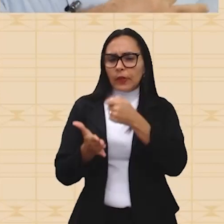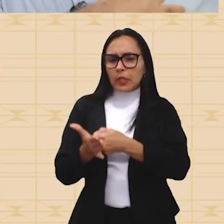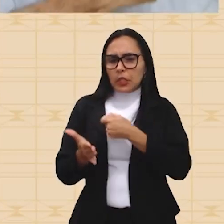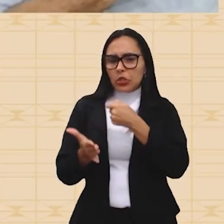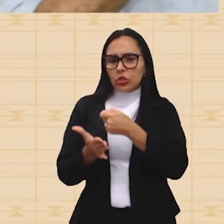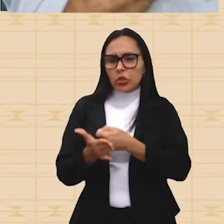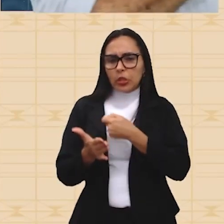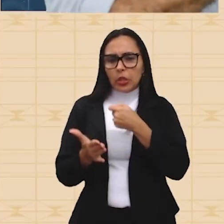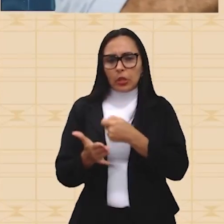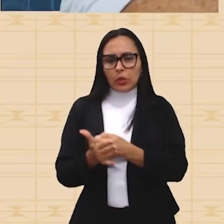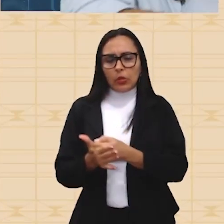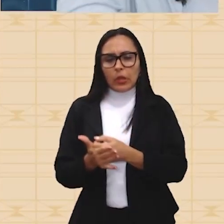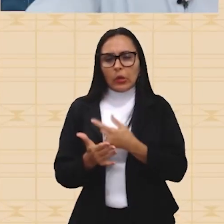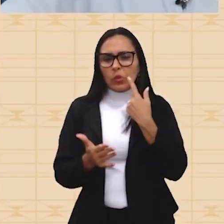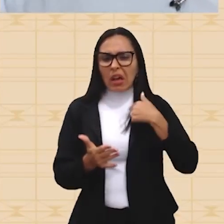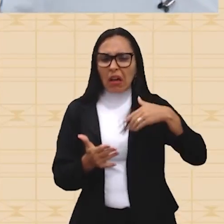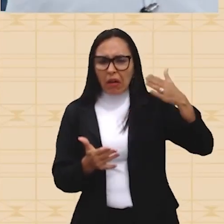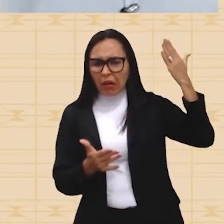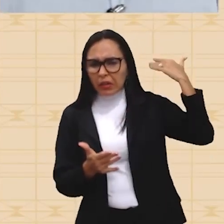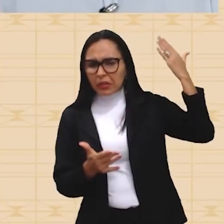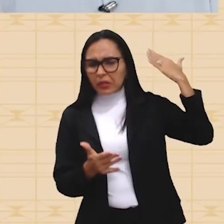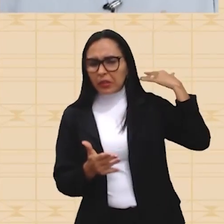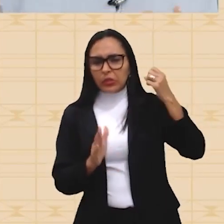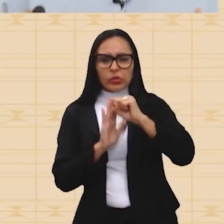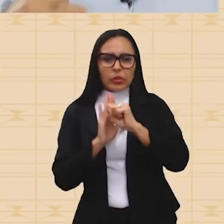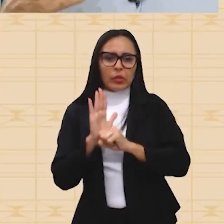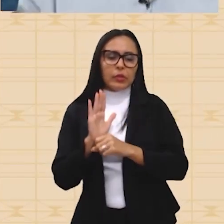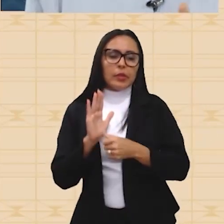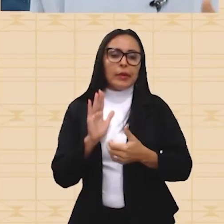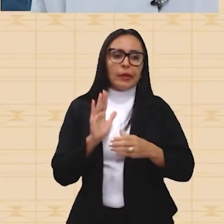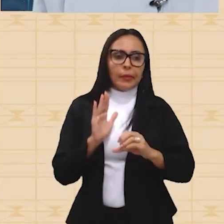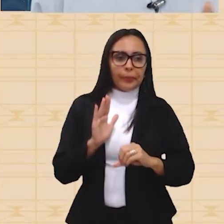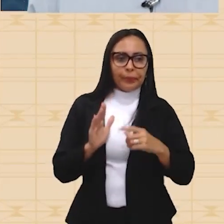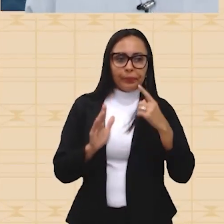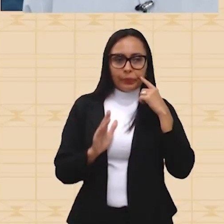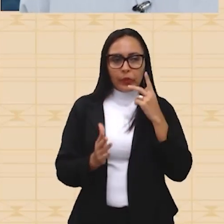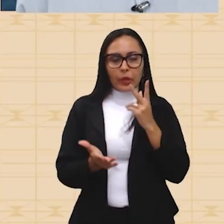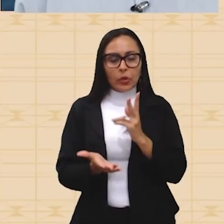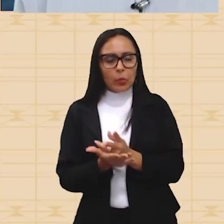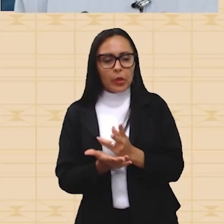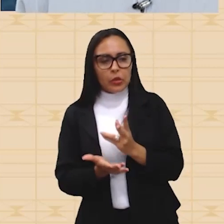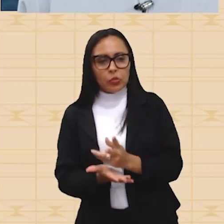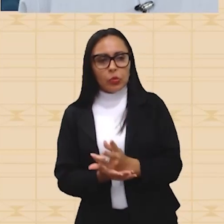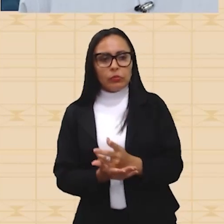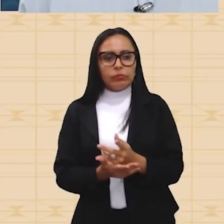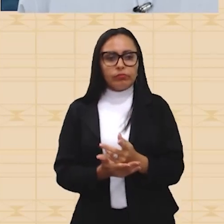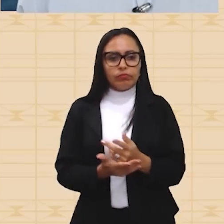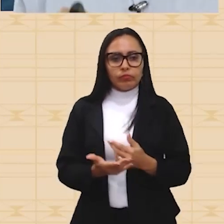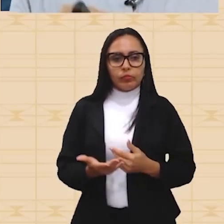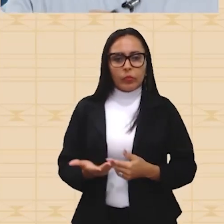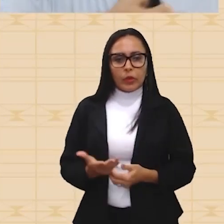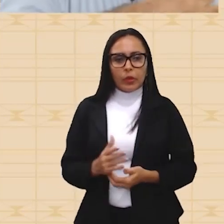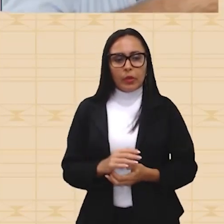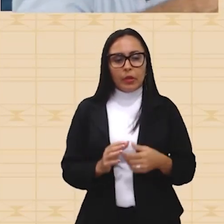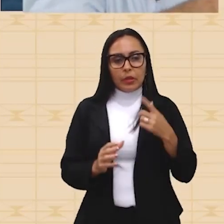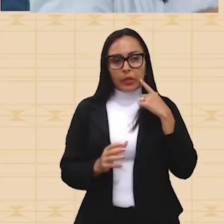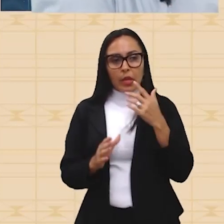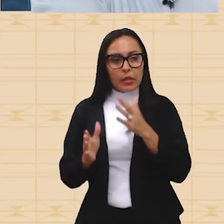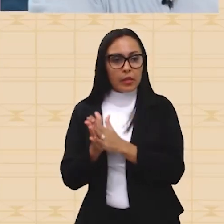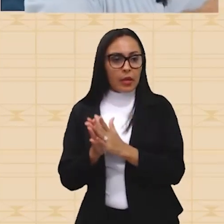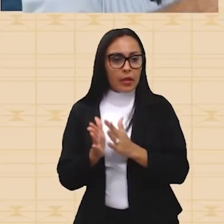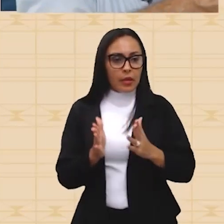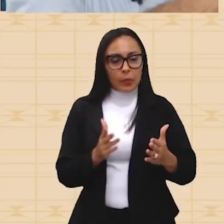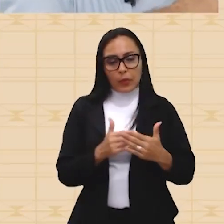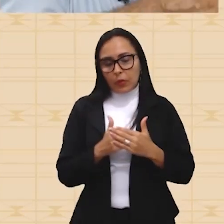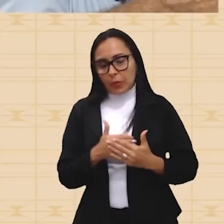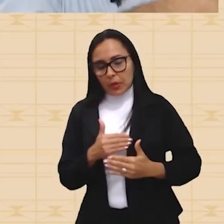em algo antigo do século XIX, né? Porque mesmo os conservadores, na época que eles